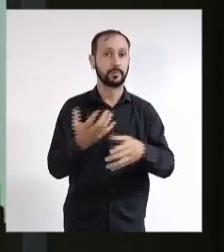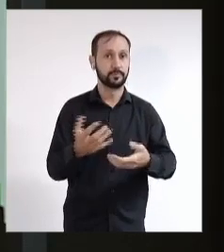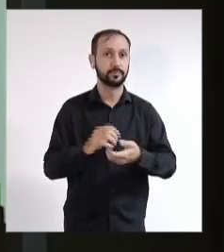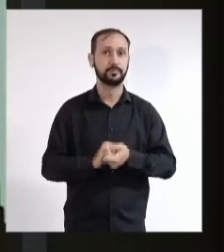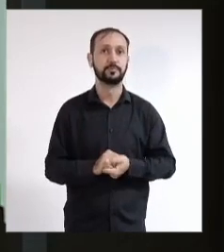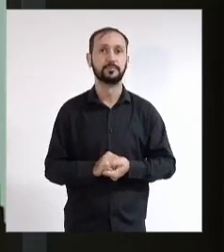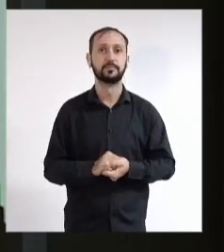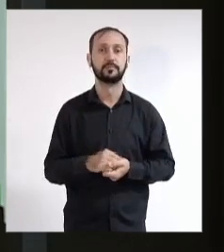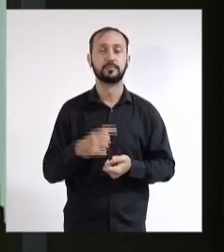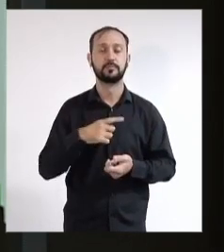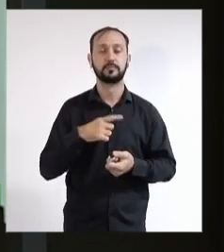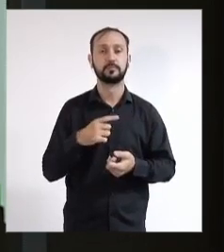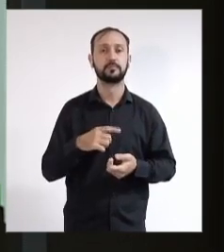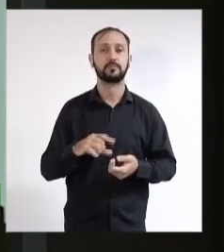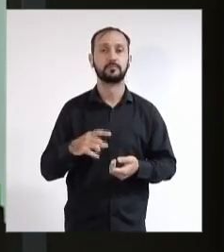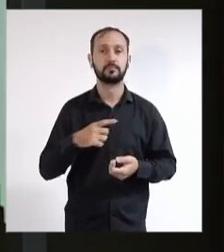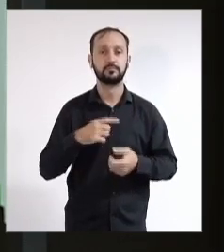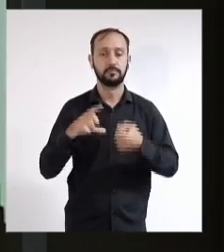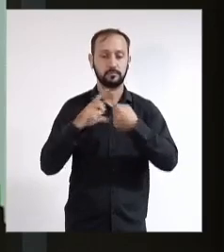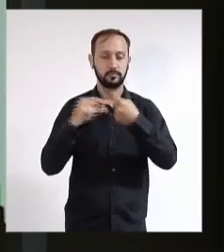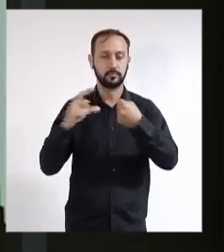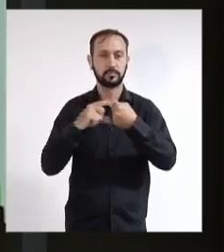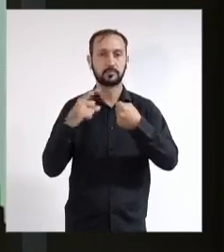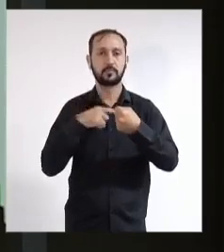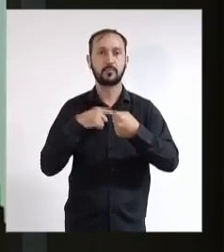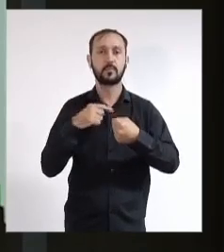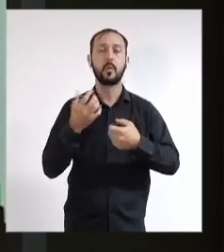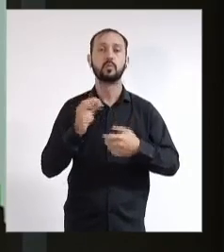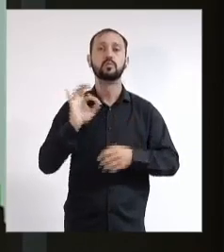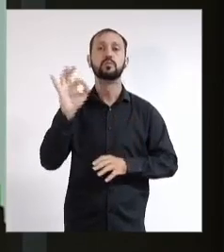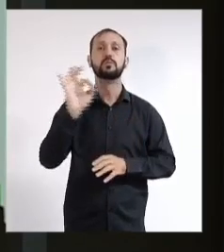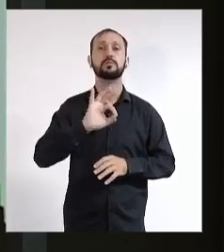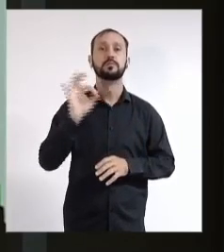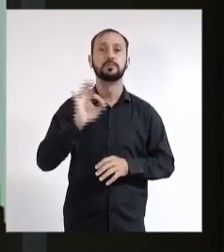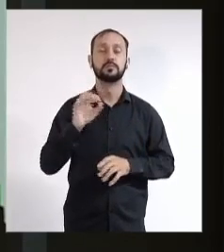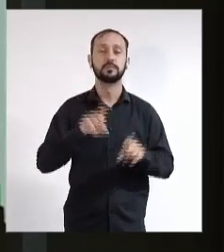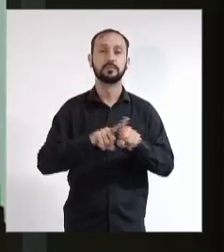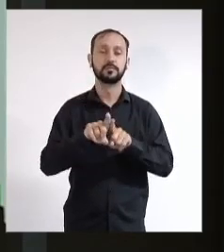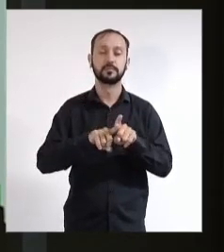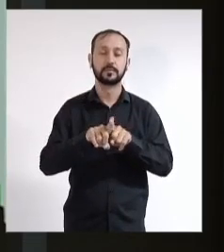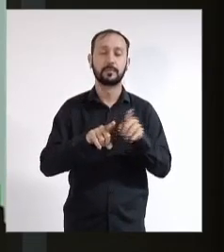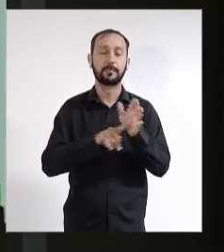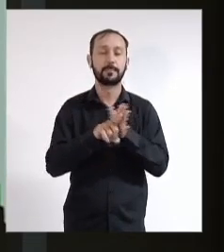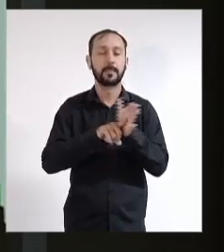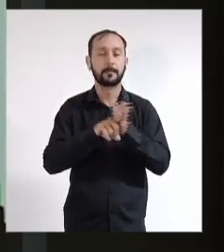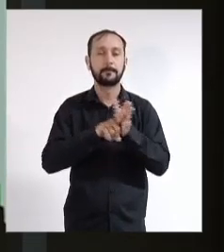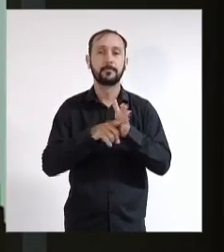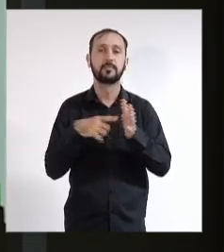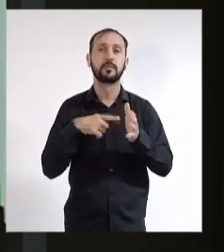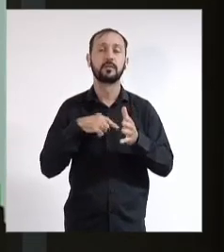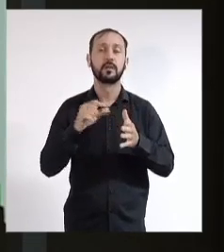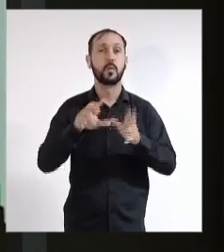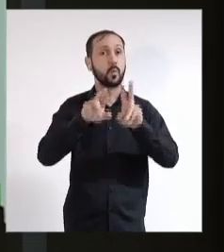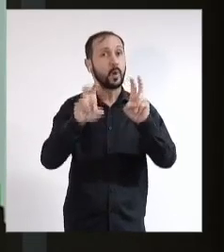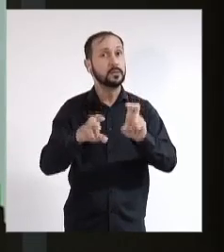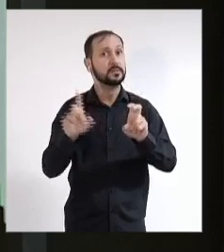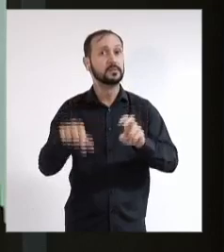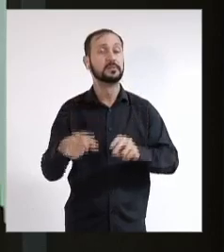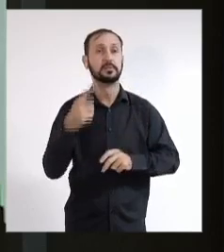temos aqui o artigo que eu extrair de taxas que são cobradas para visitação na unidade de conservação esse é um assunto muito